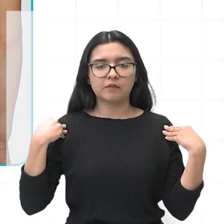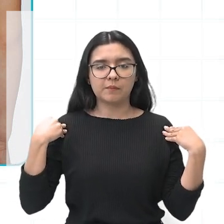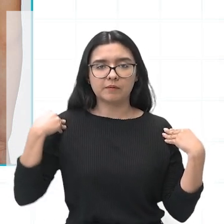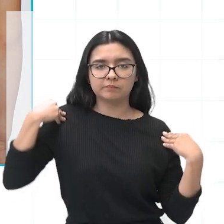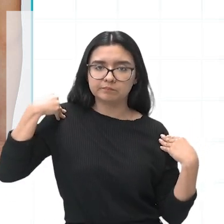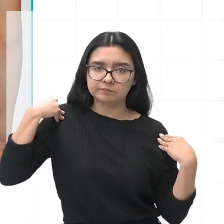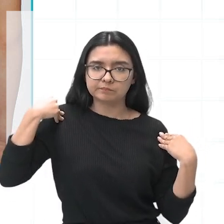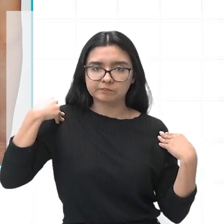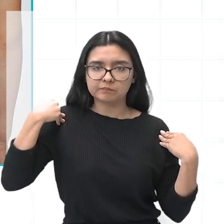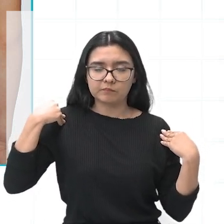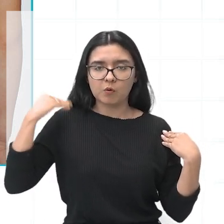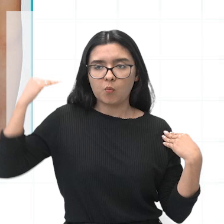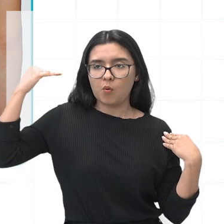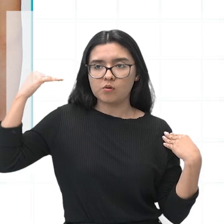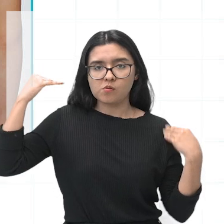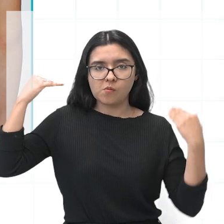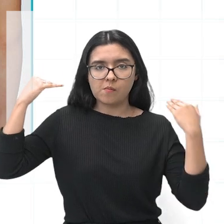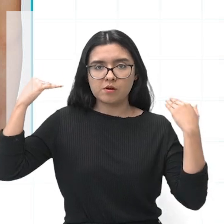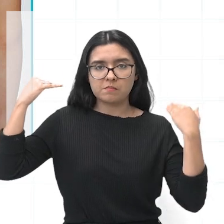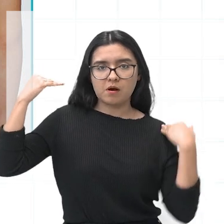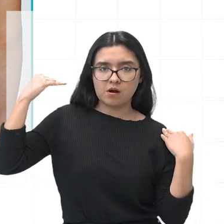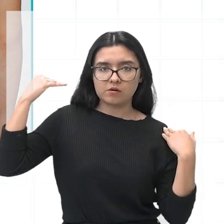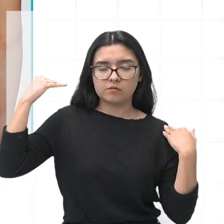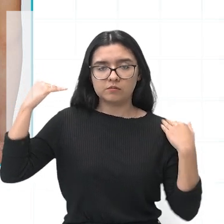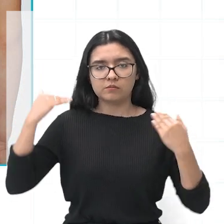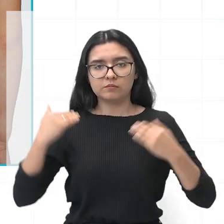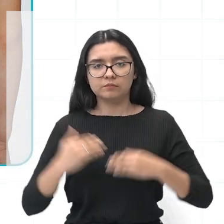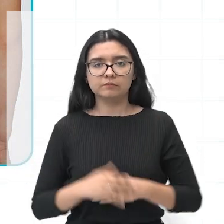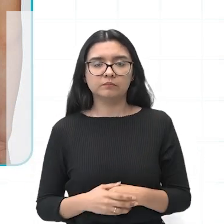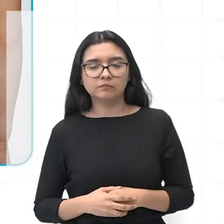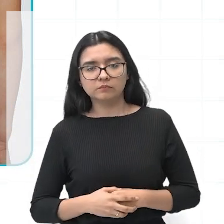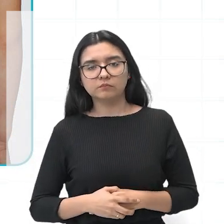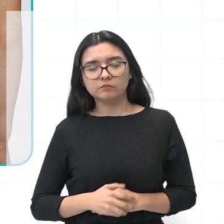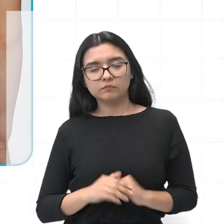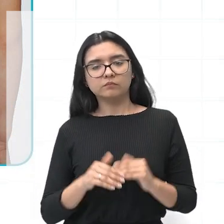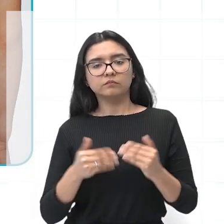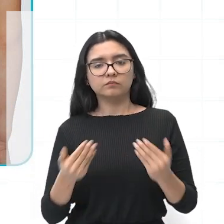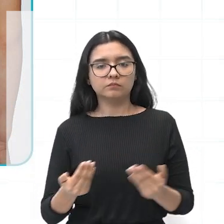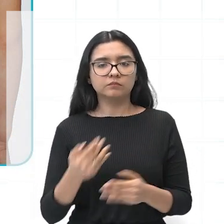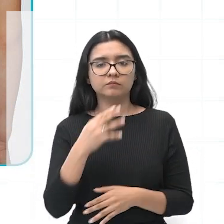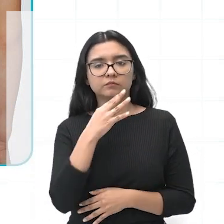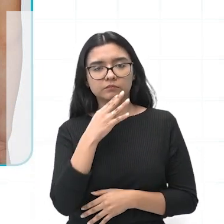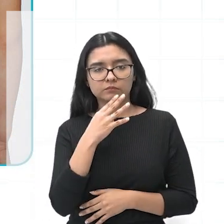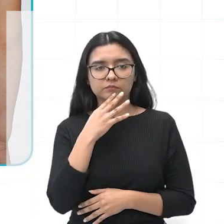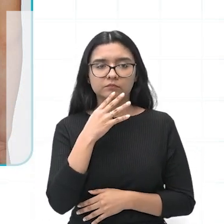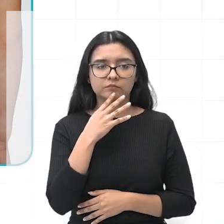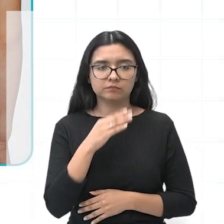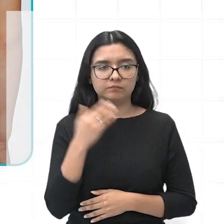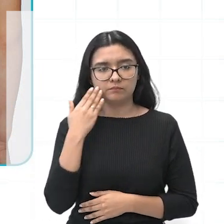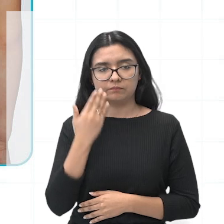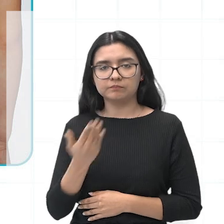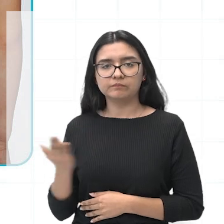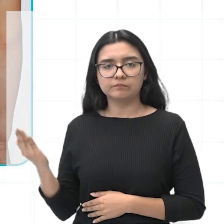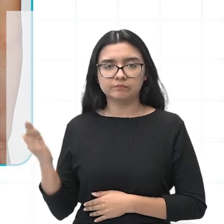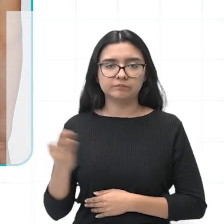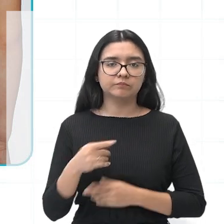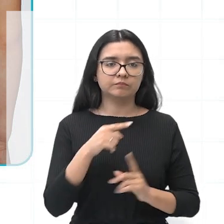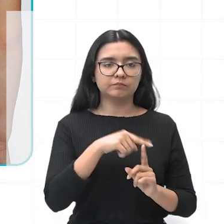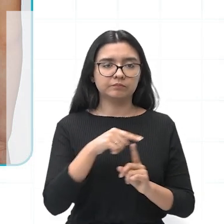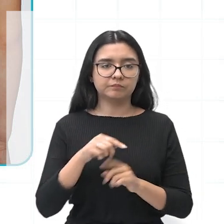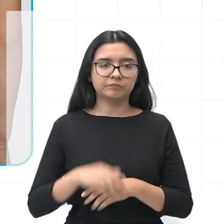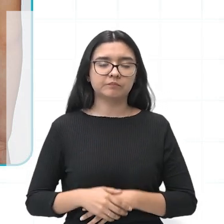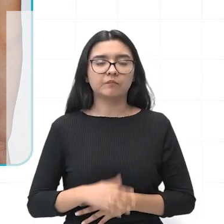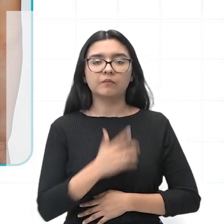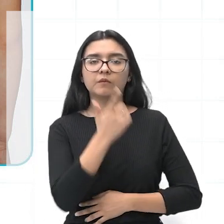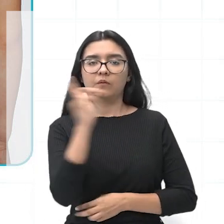um lado mais alto que o outro. Perfeito, turma? Então a gente conheceu a escoliose tóraco-lombar. Outro